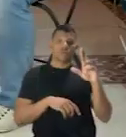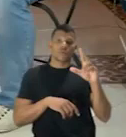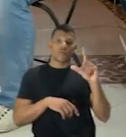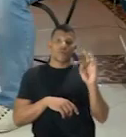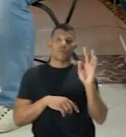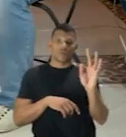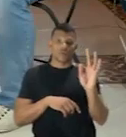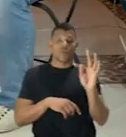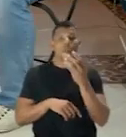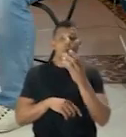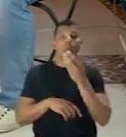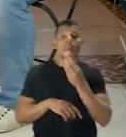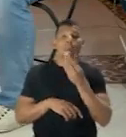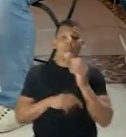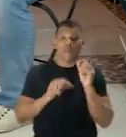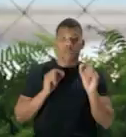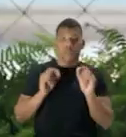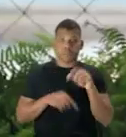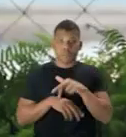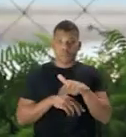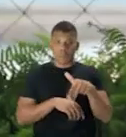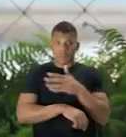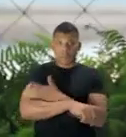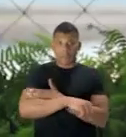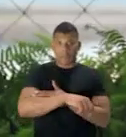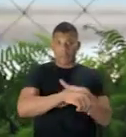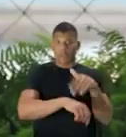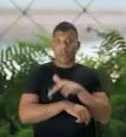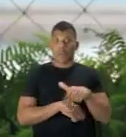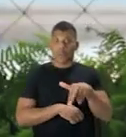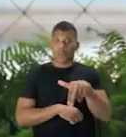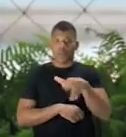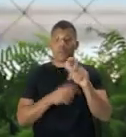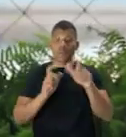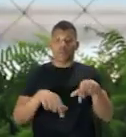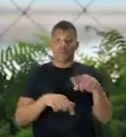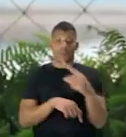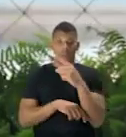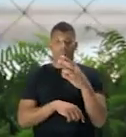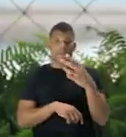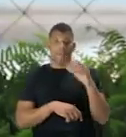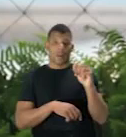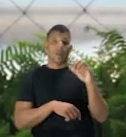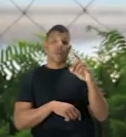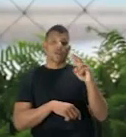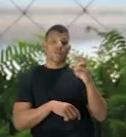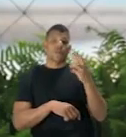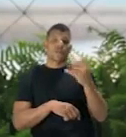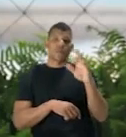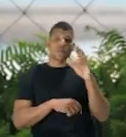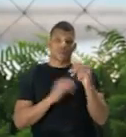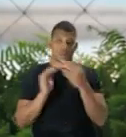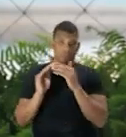seu chinelo Charlotte, o homem de um braço só mandava em